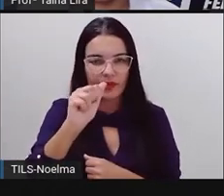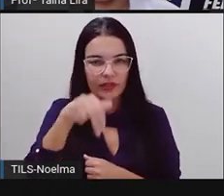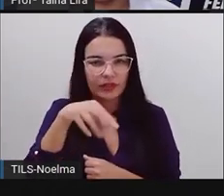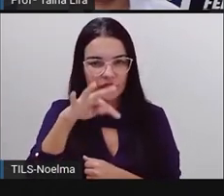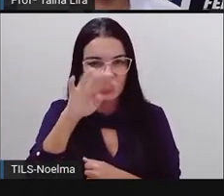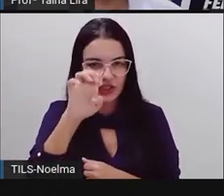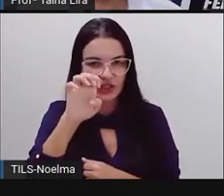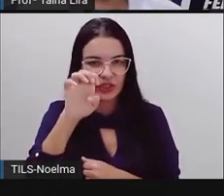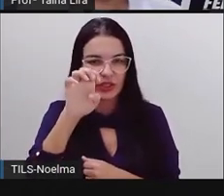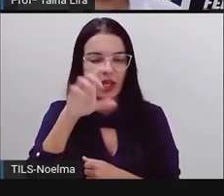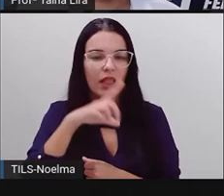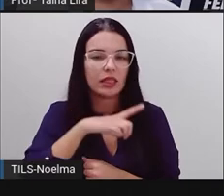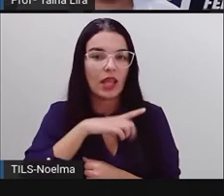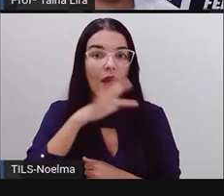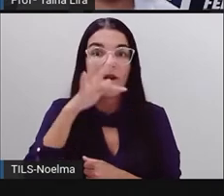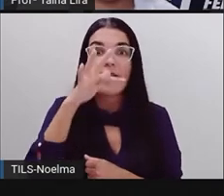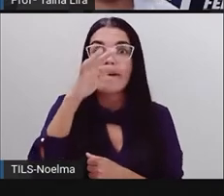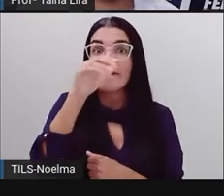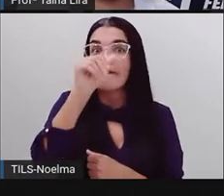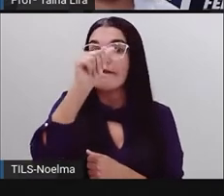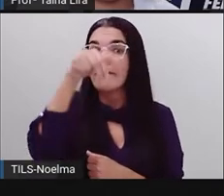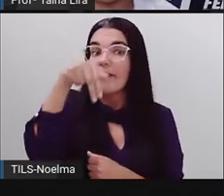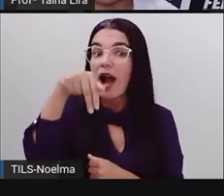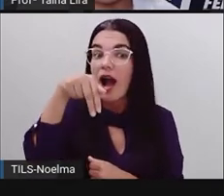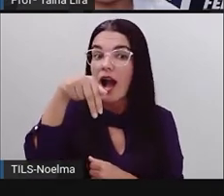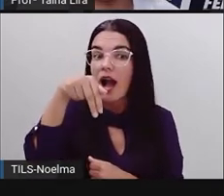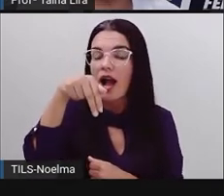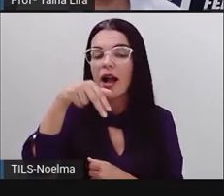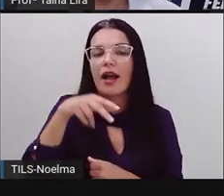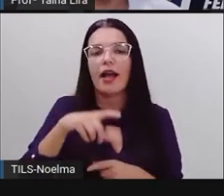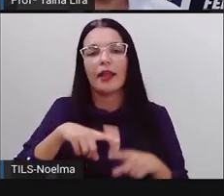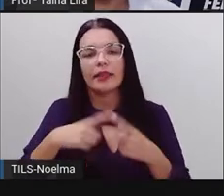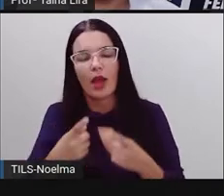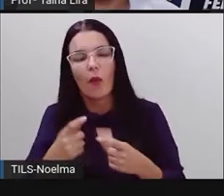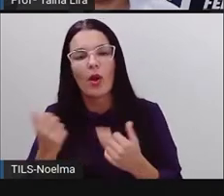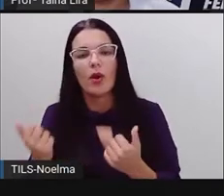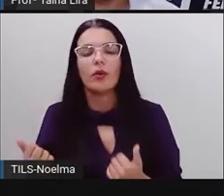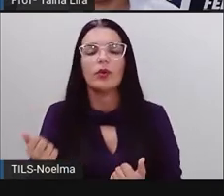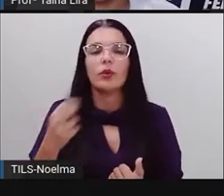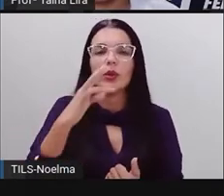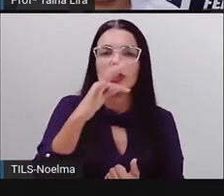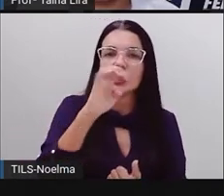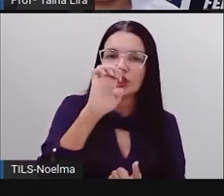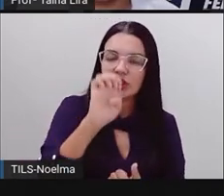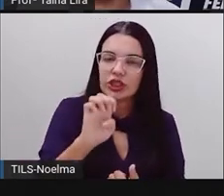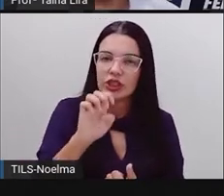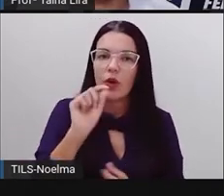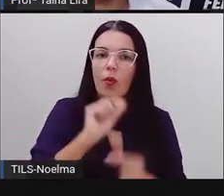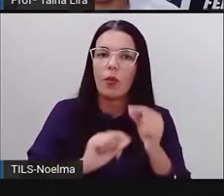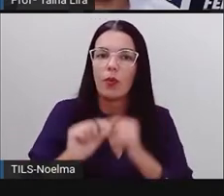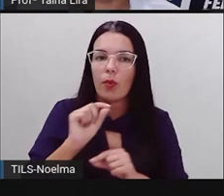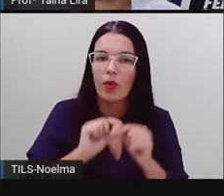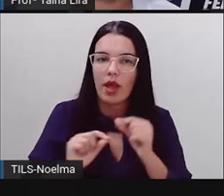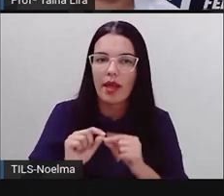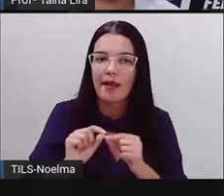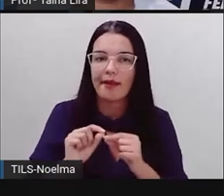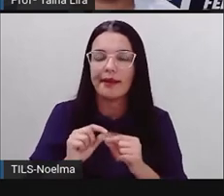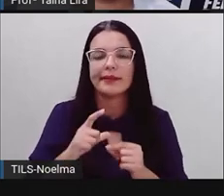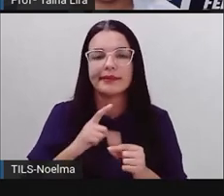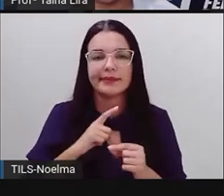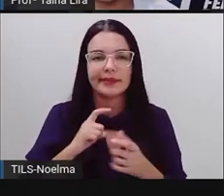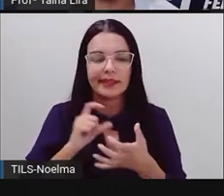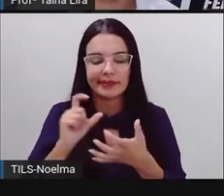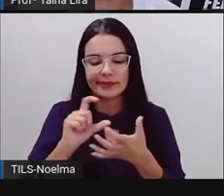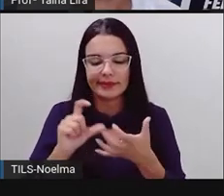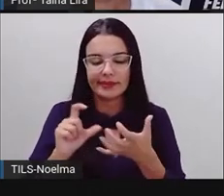elefante então a sílaba mais forte ao fã então o tio aqui atrás é uma